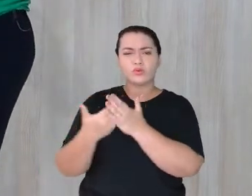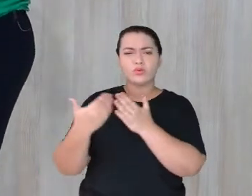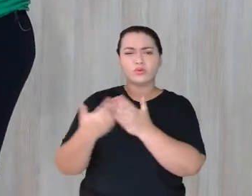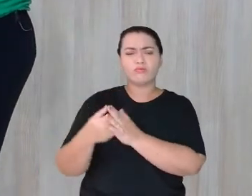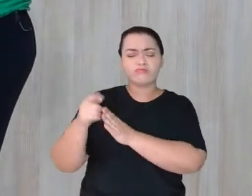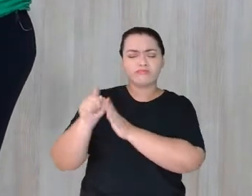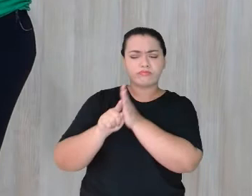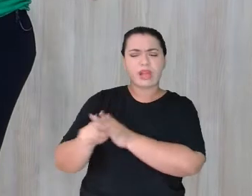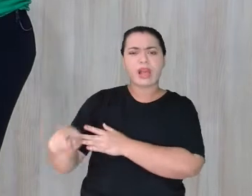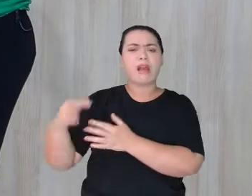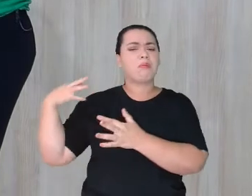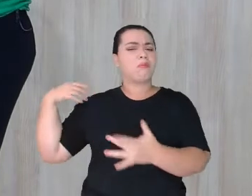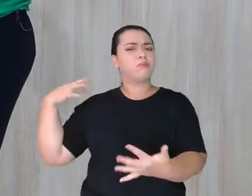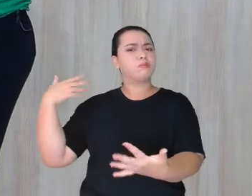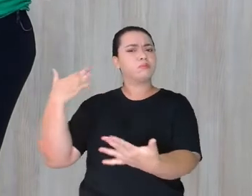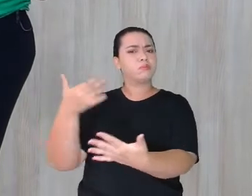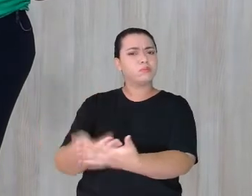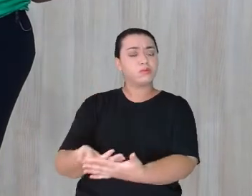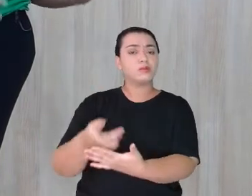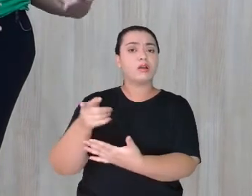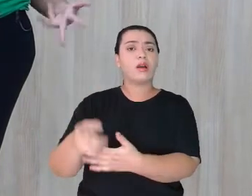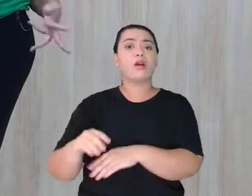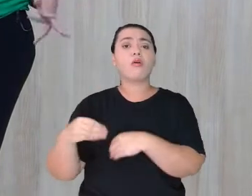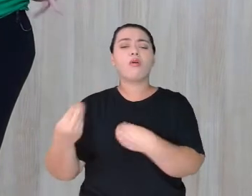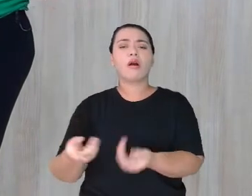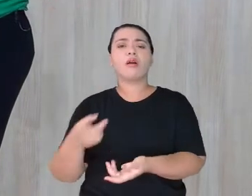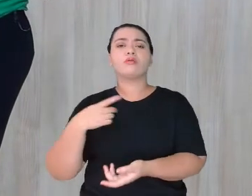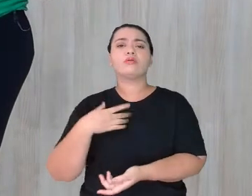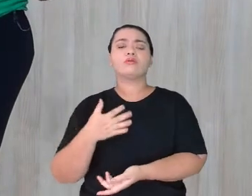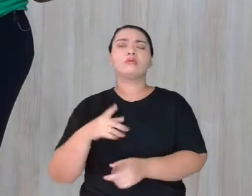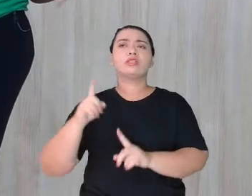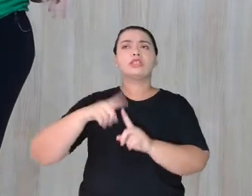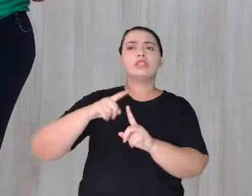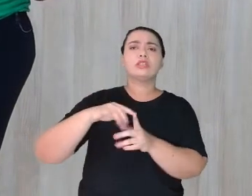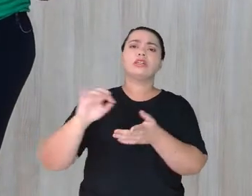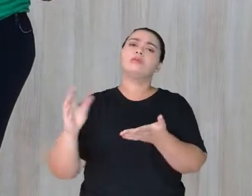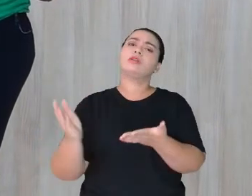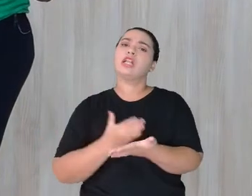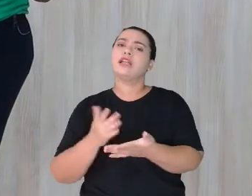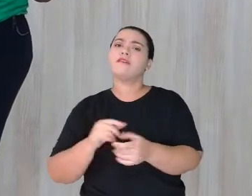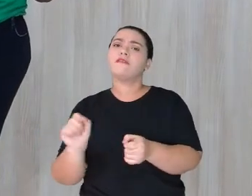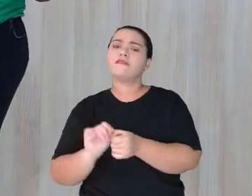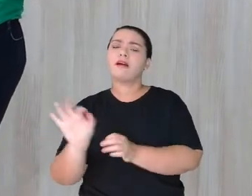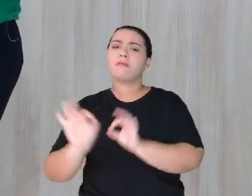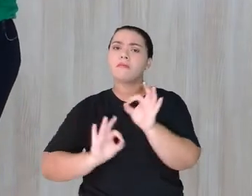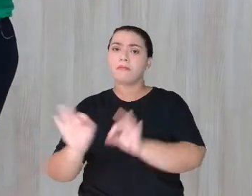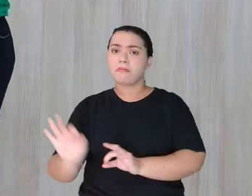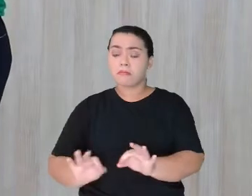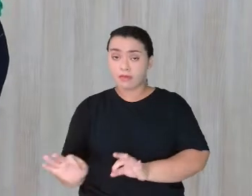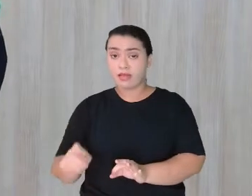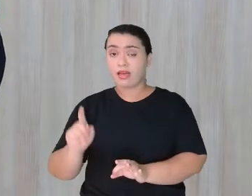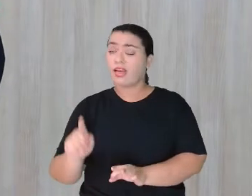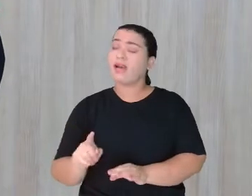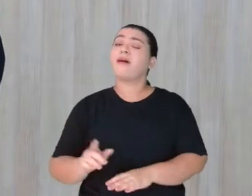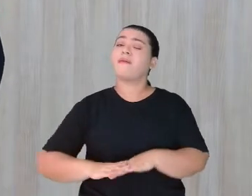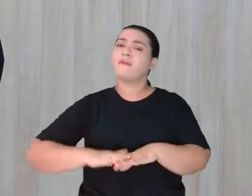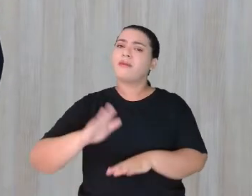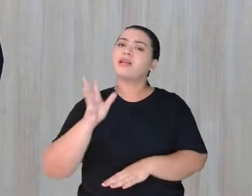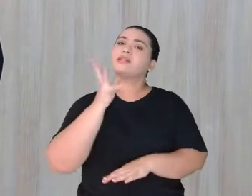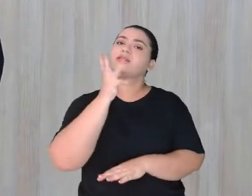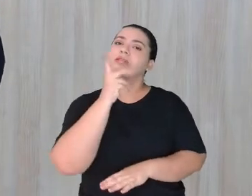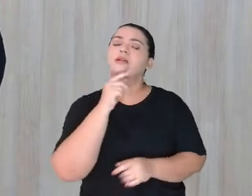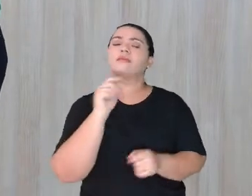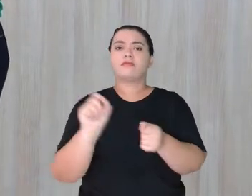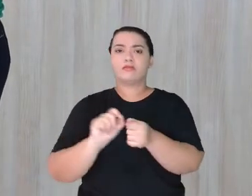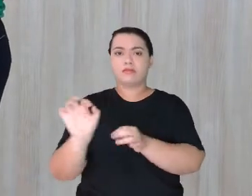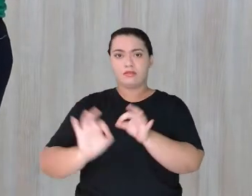a carreira, sobre o estilo de literatura que ela gosta, que ela produz, isso vai levar mais tempo para ser